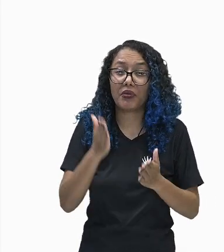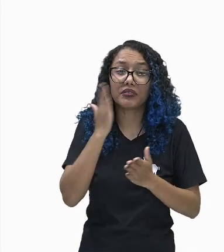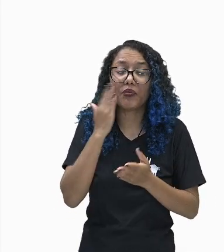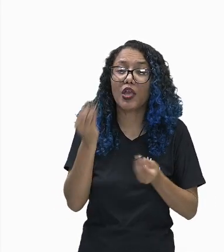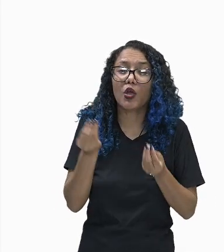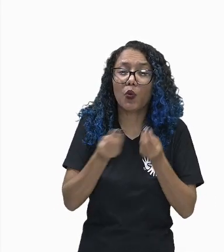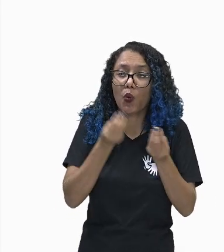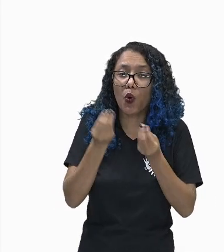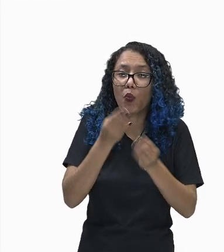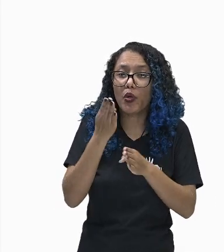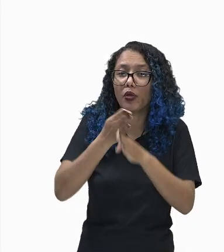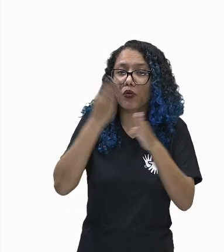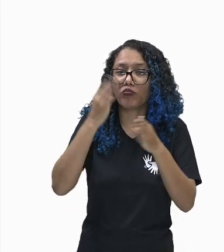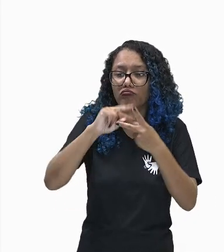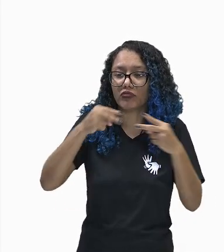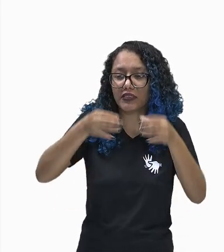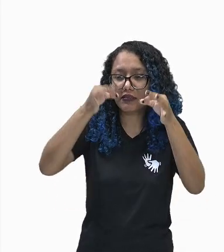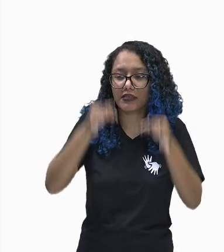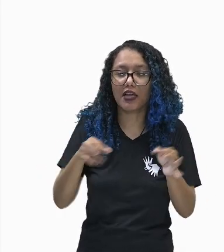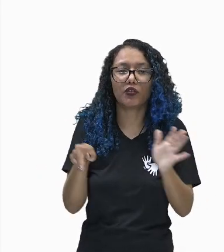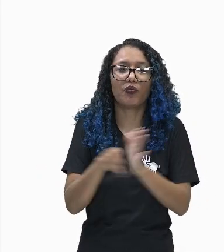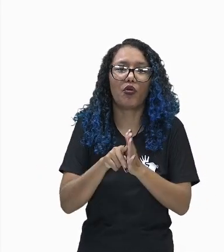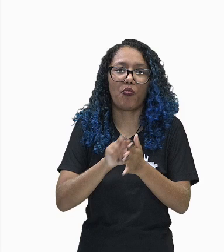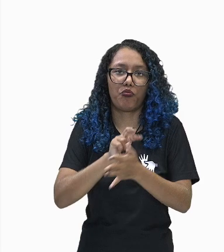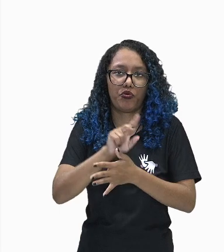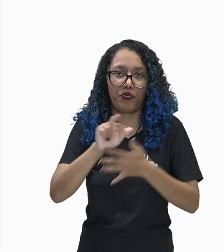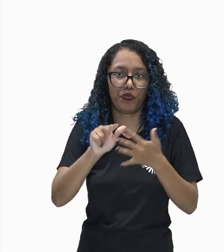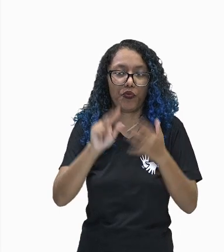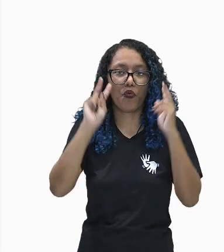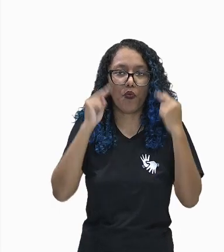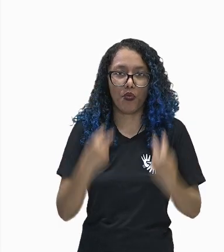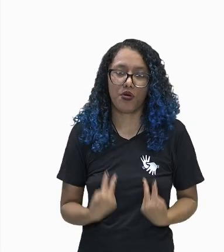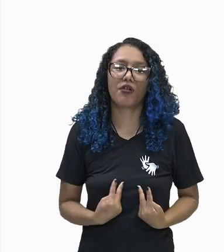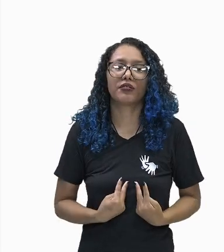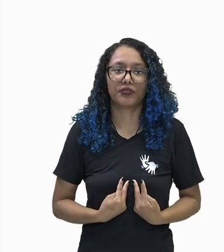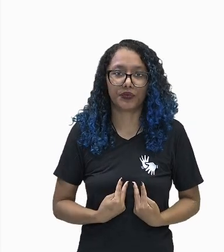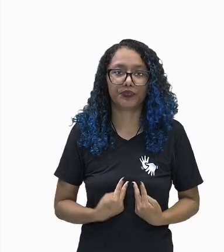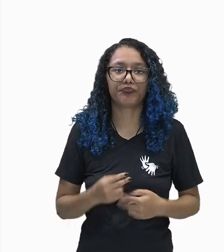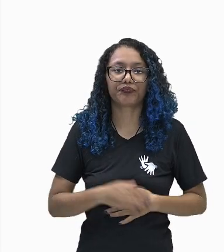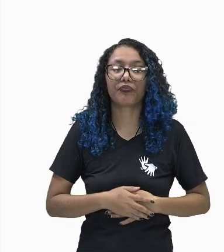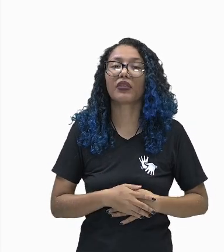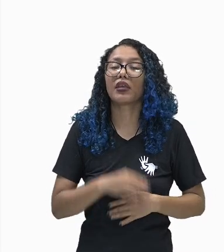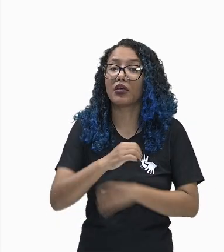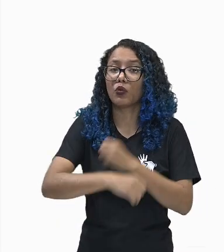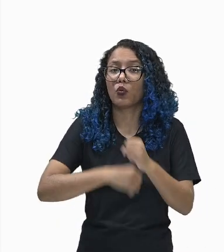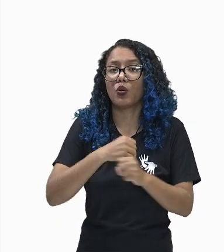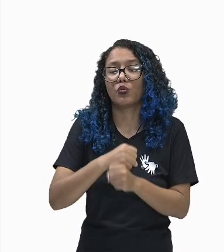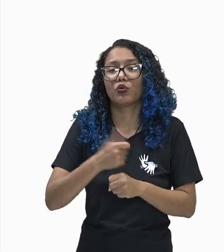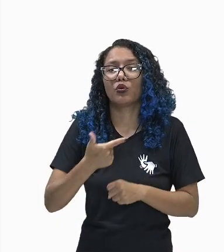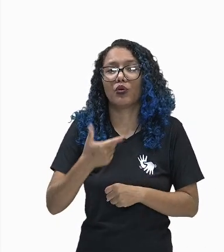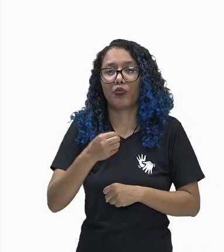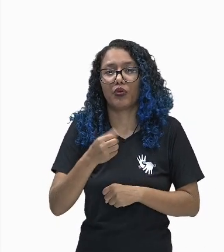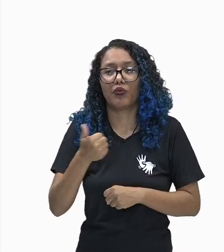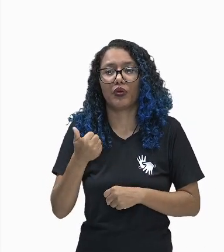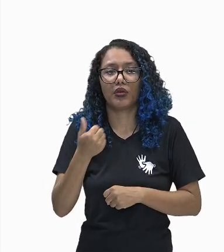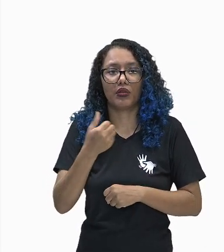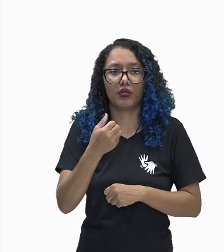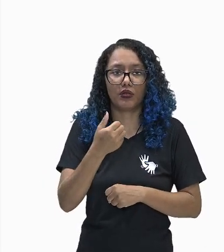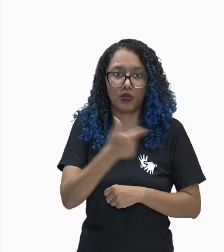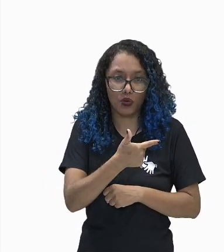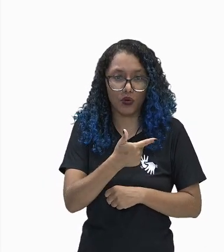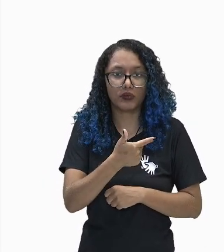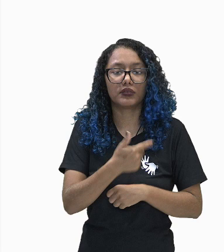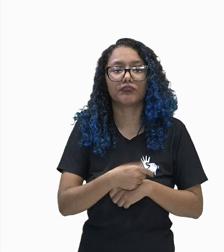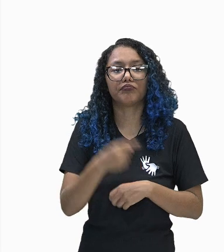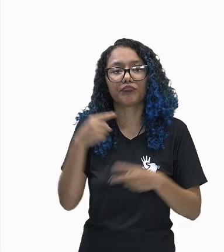completo. E em 2012, Jennifer Doudna e Emanuele